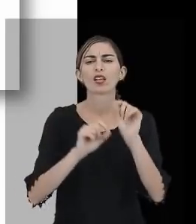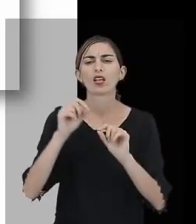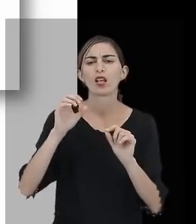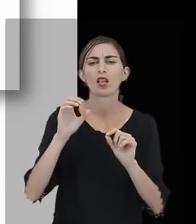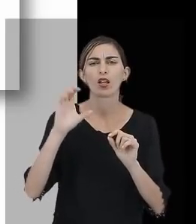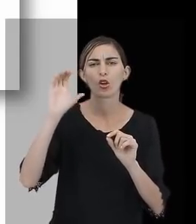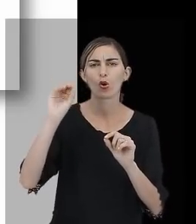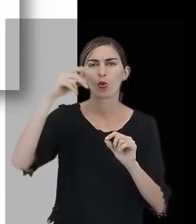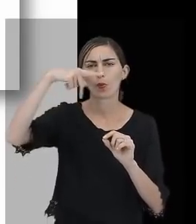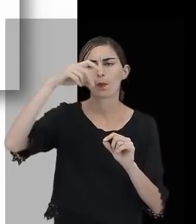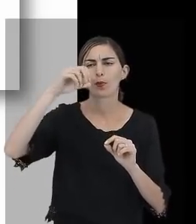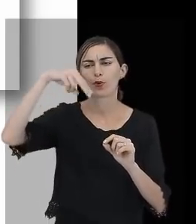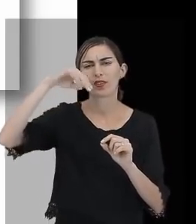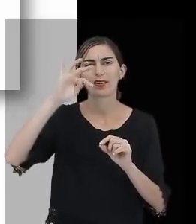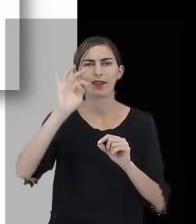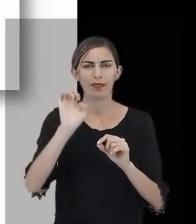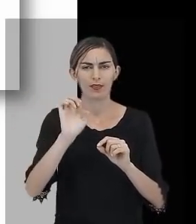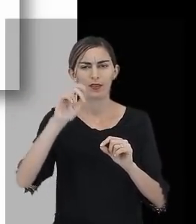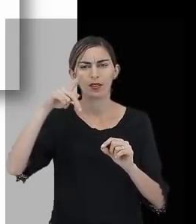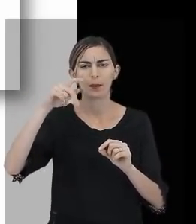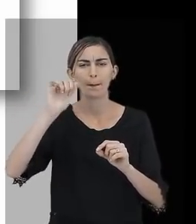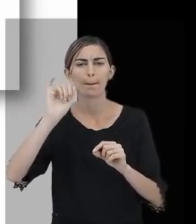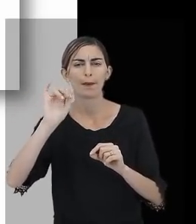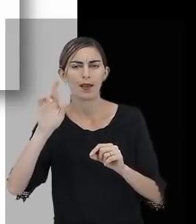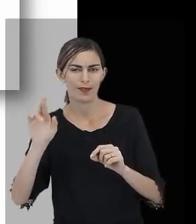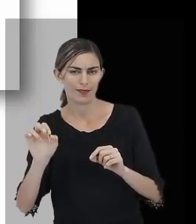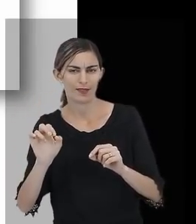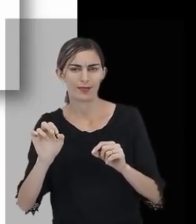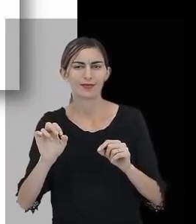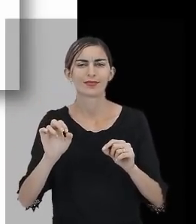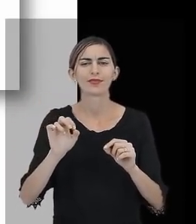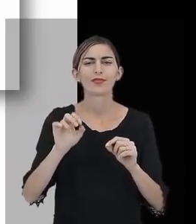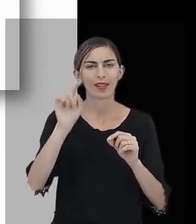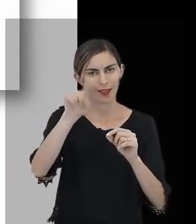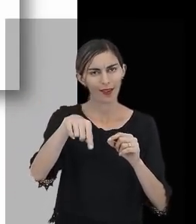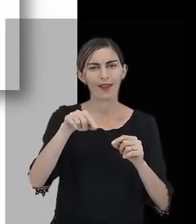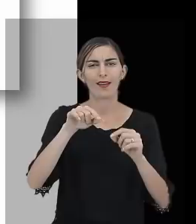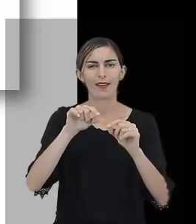é o componente py aqui? O componente py é esse Relative Layout aqui,